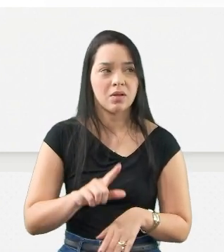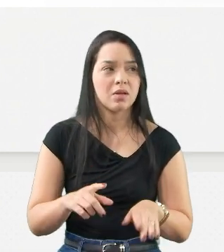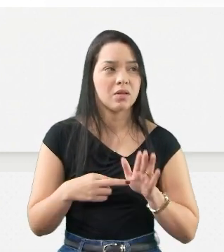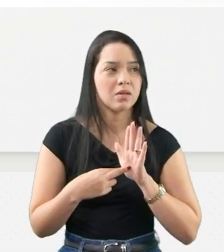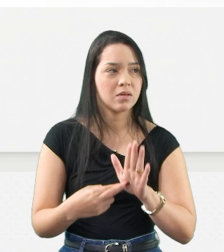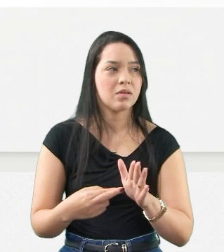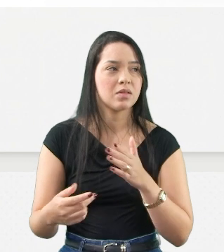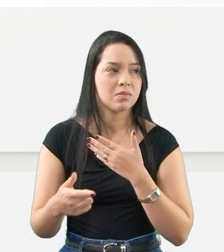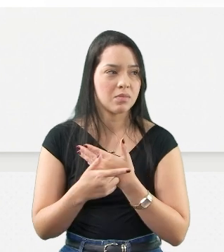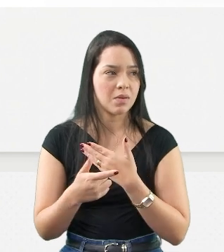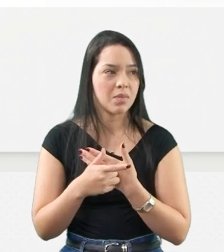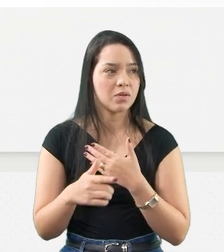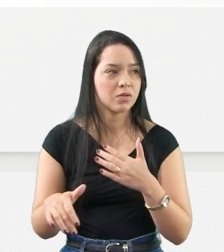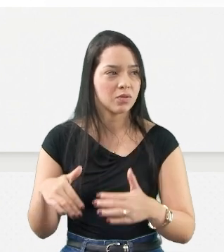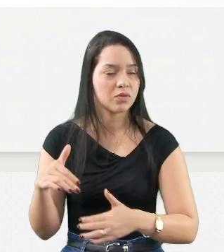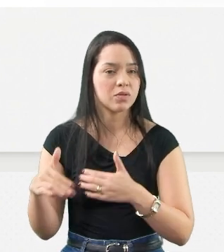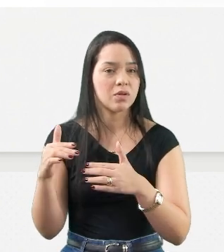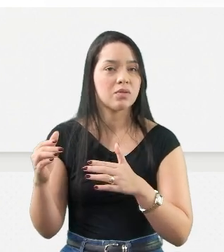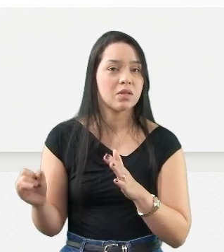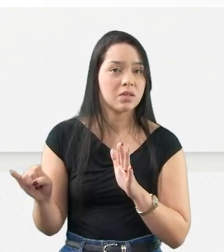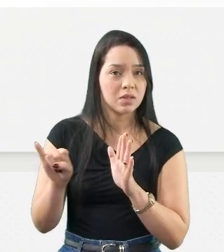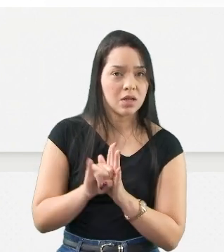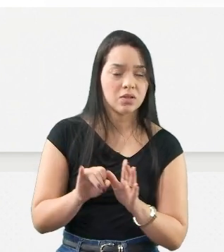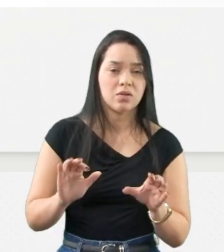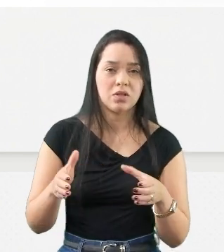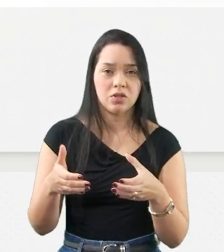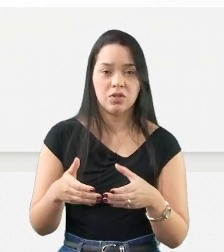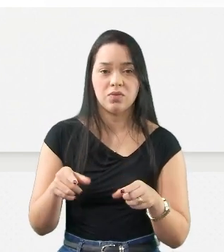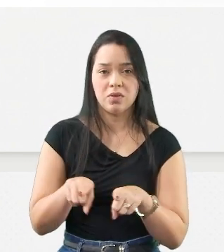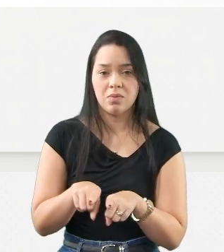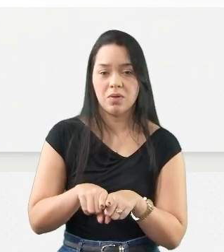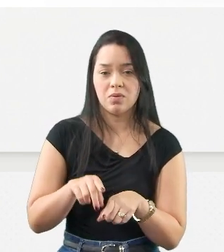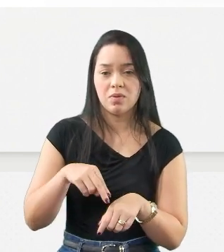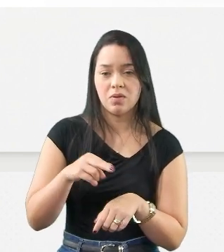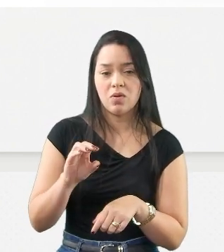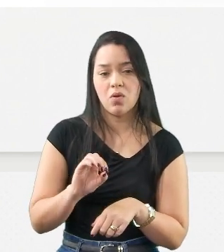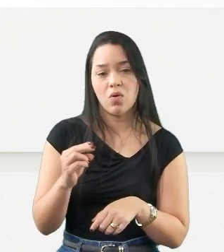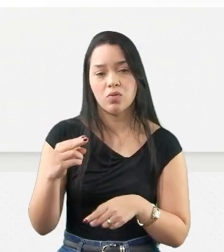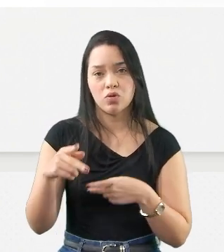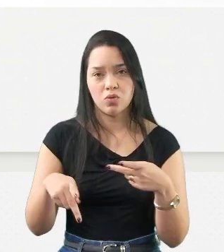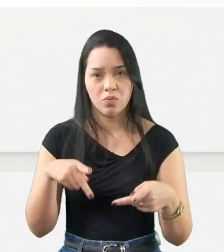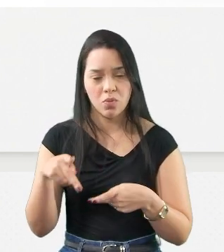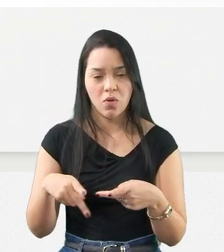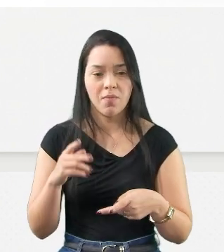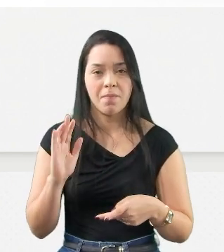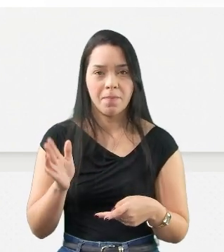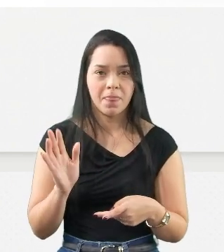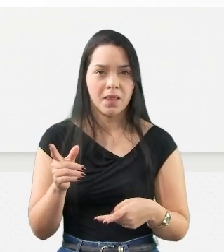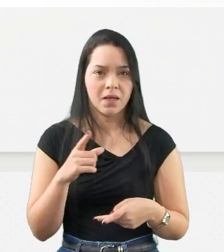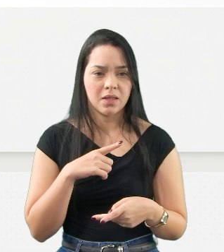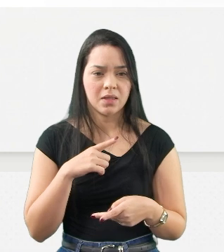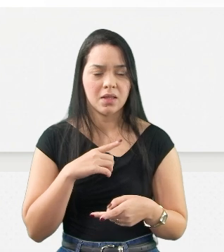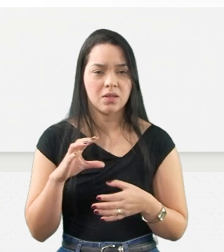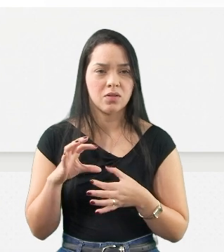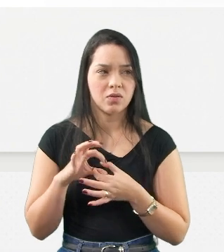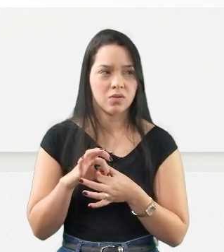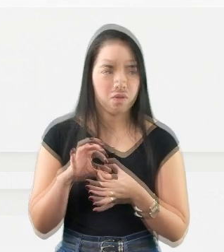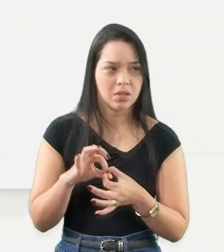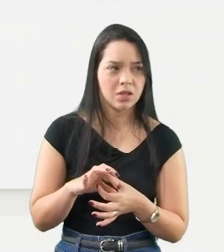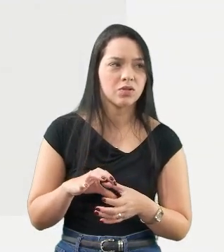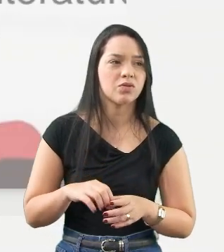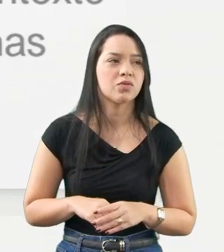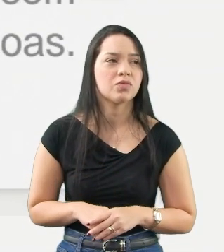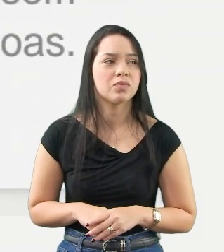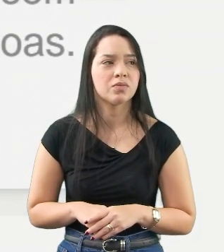esse papel de construção da identidade coletiva de uma nação ou de um povo. Considerando esse contexto, aí agora vocês